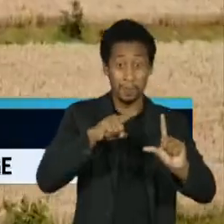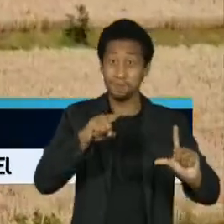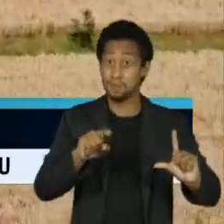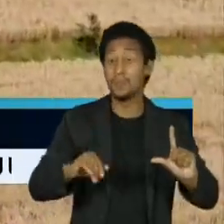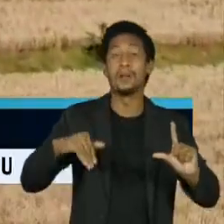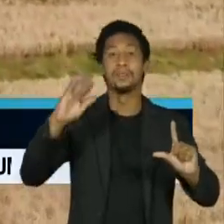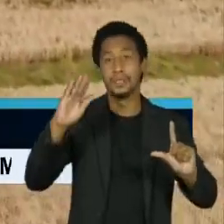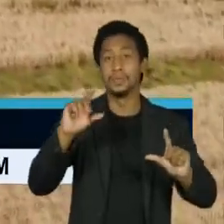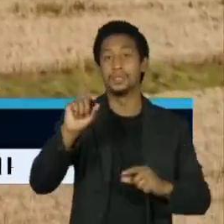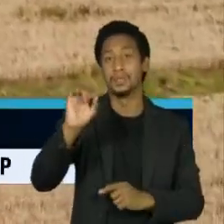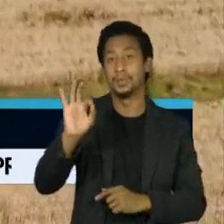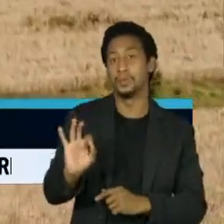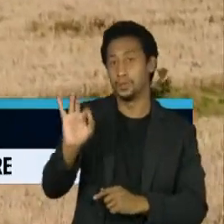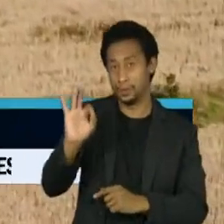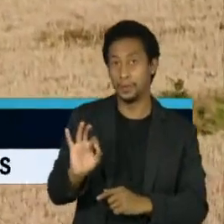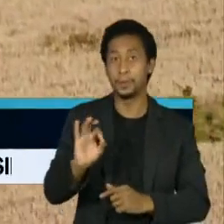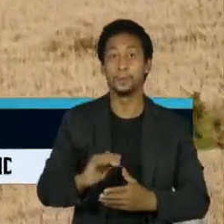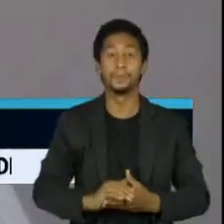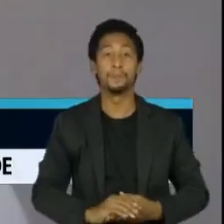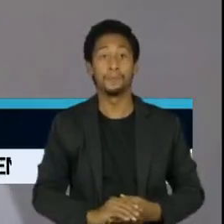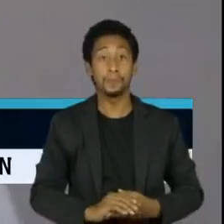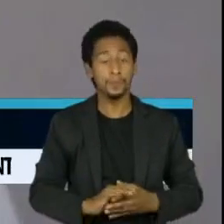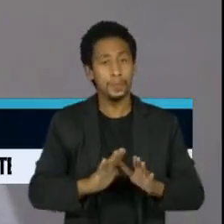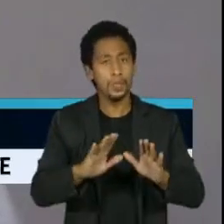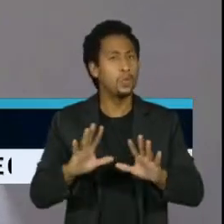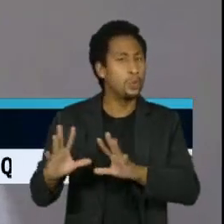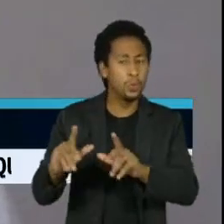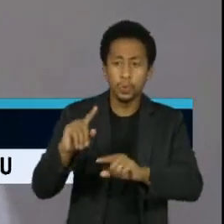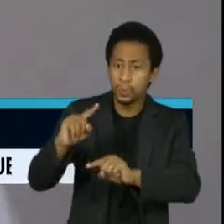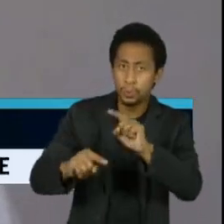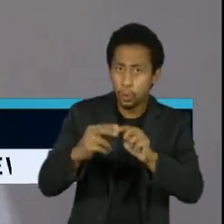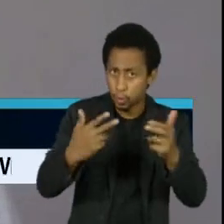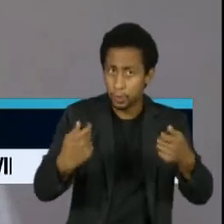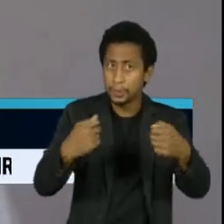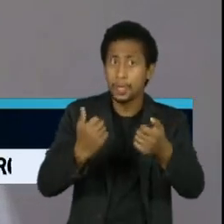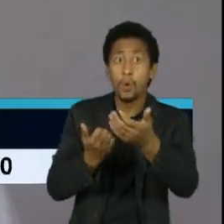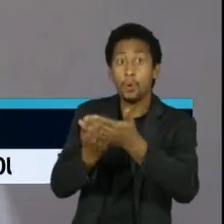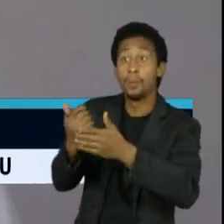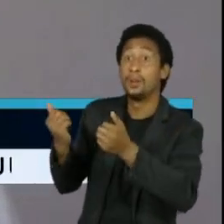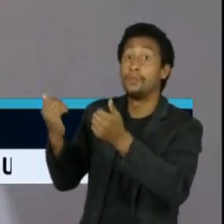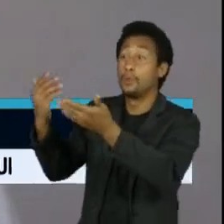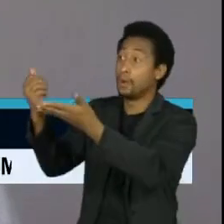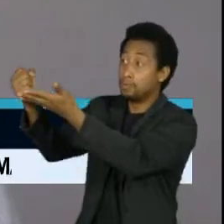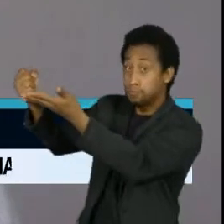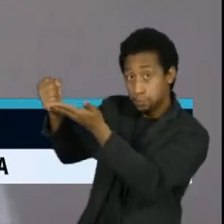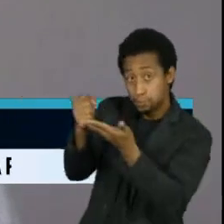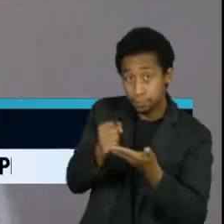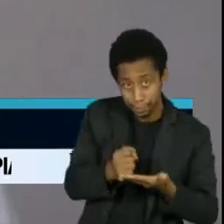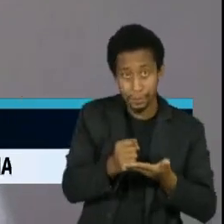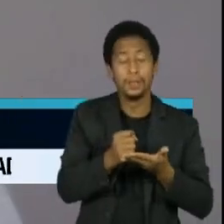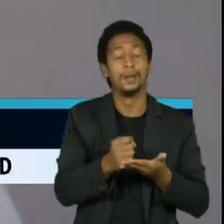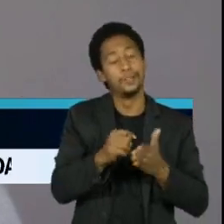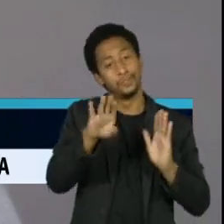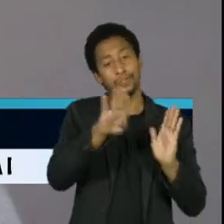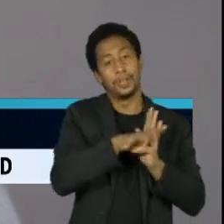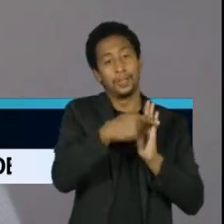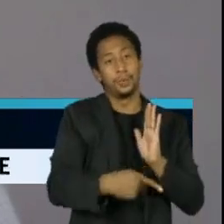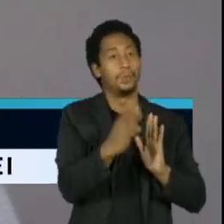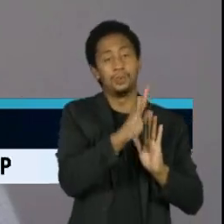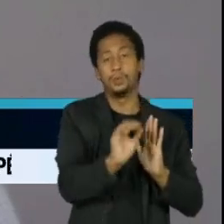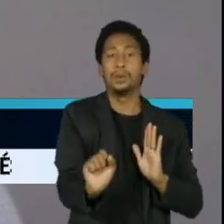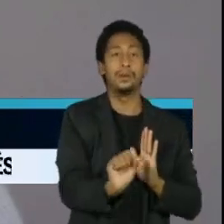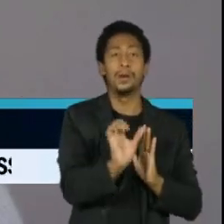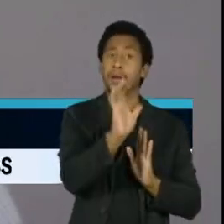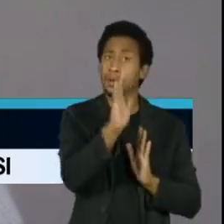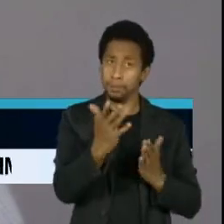10%. Todas as commodities que vão demandar frete, esses produtos vão chegar mais caros, provavelmente, no mercado interno. Essas commodities